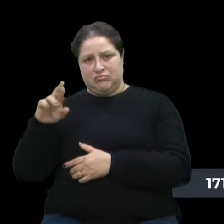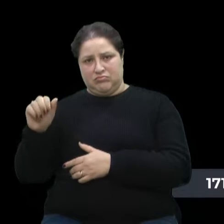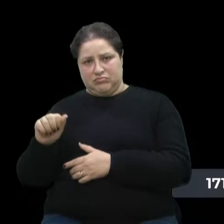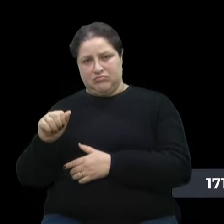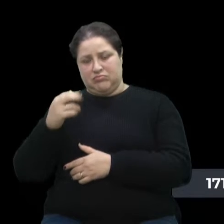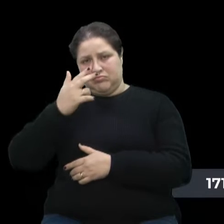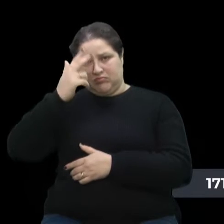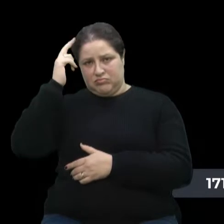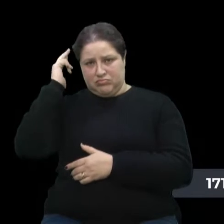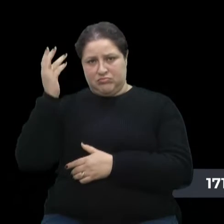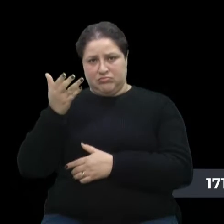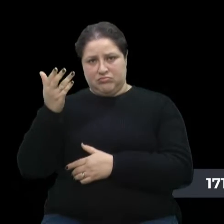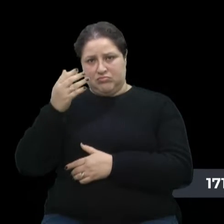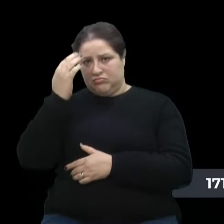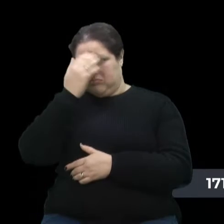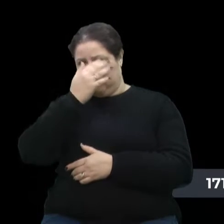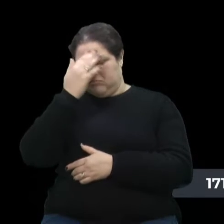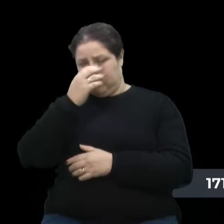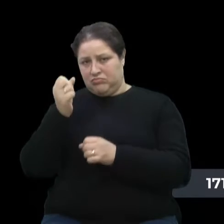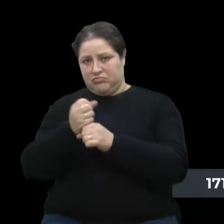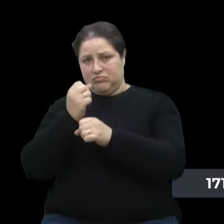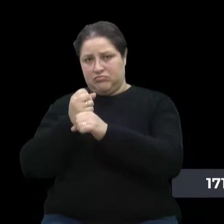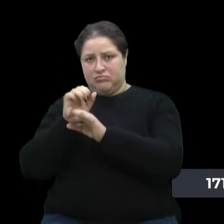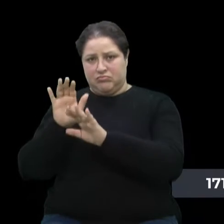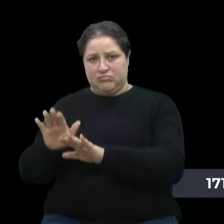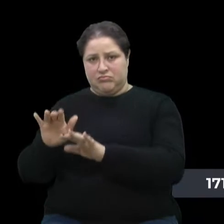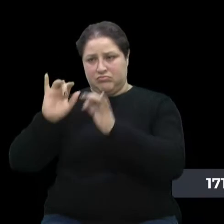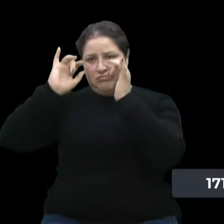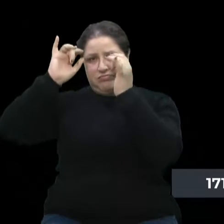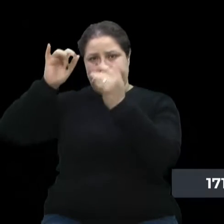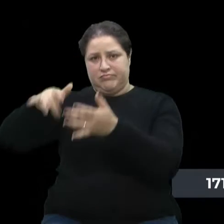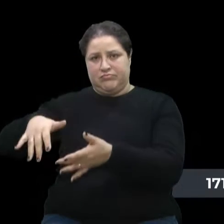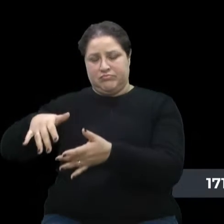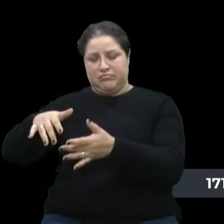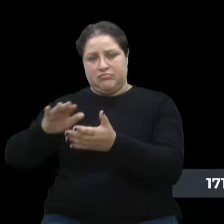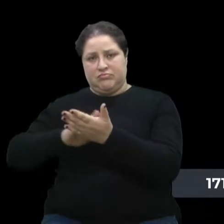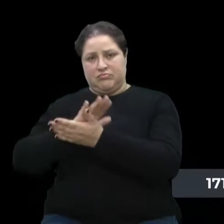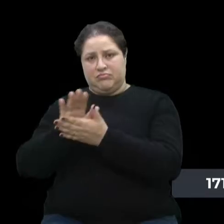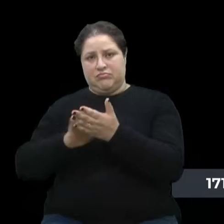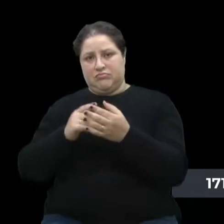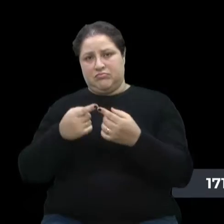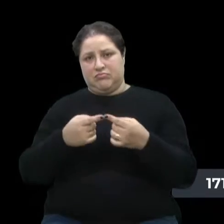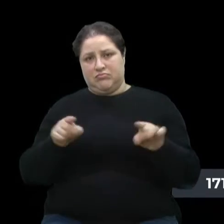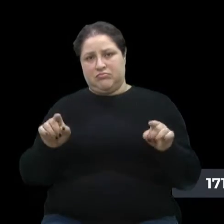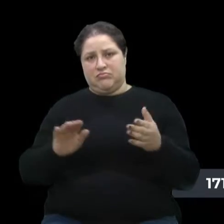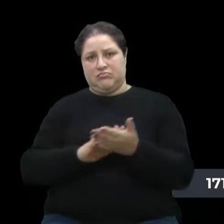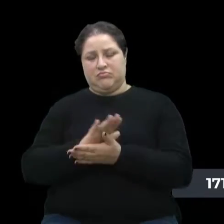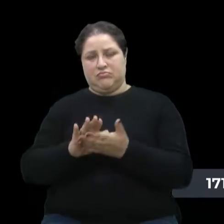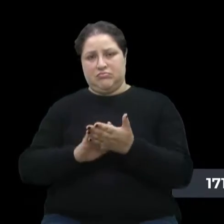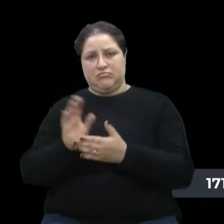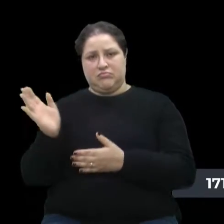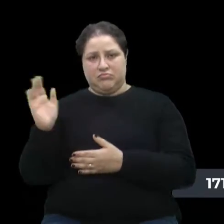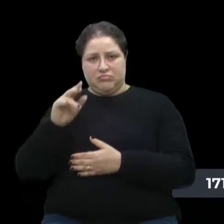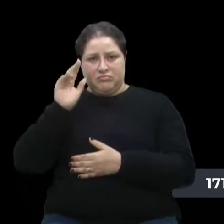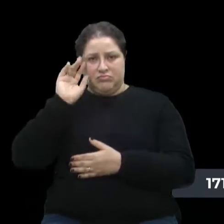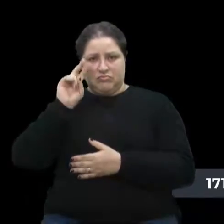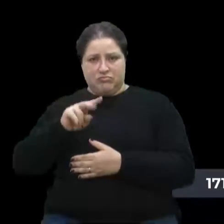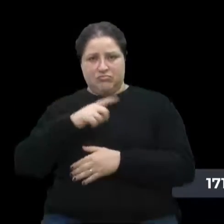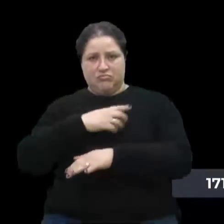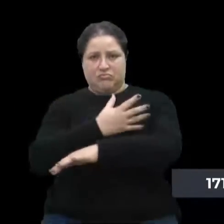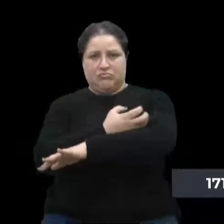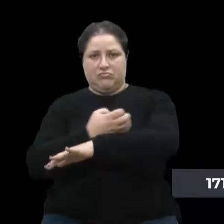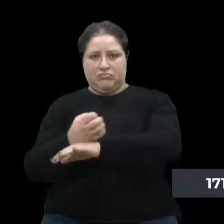Adiló, e a obra está aí, ó, totalmente abandonada, sem ter inaugurado nem nada. Venha ver como tem mato, tem tudo